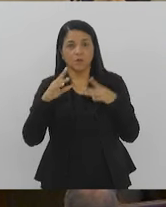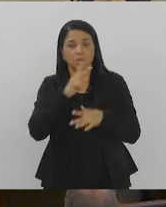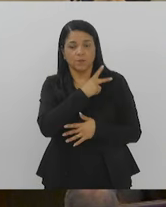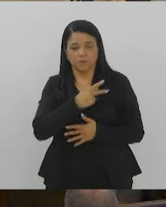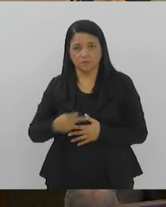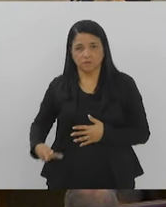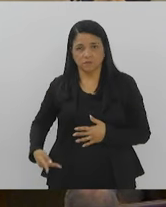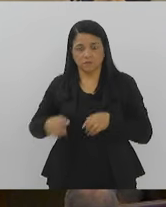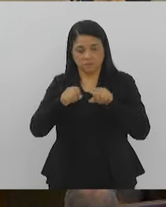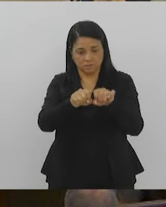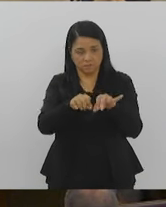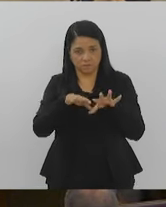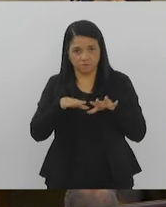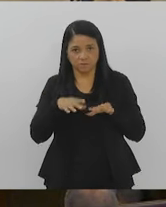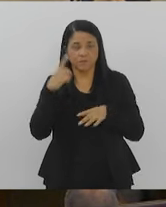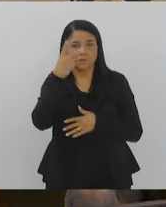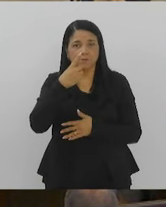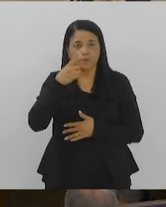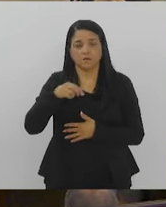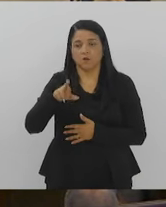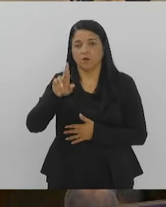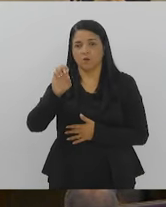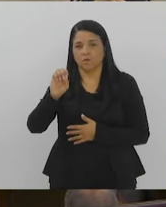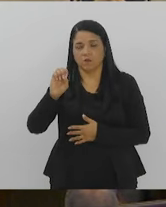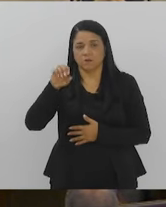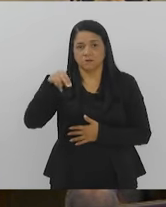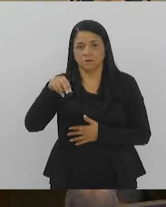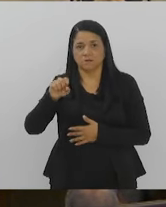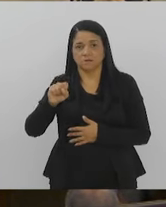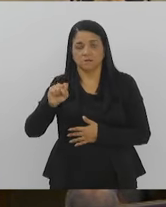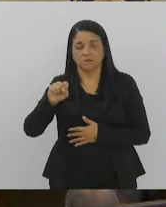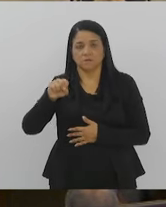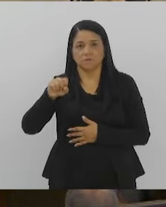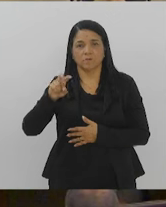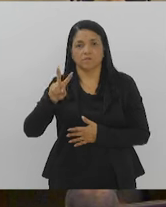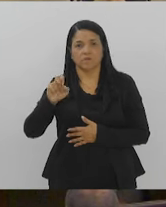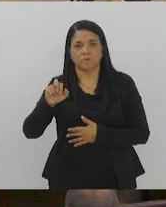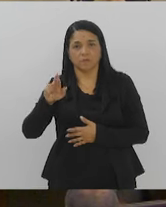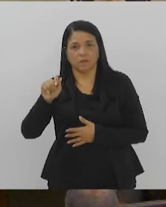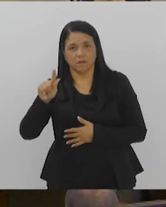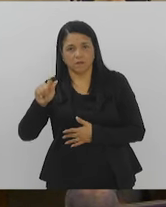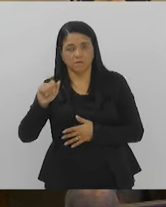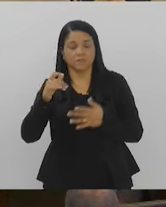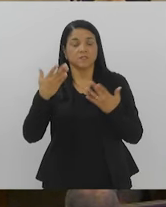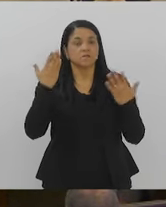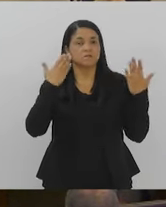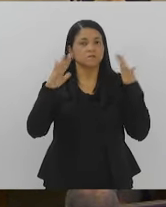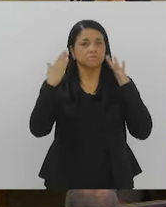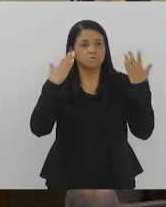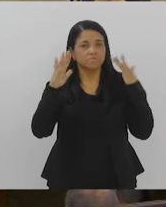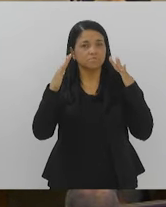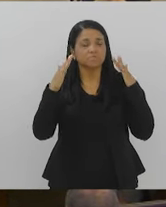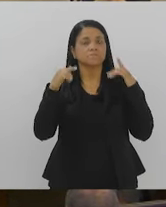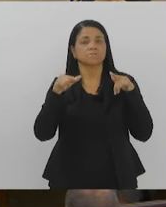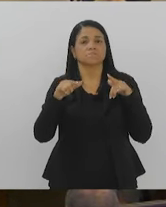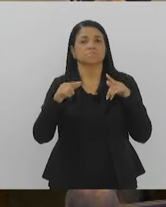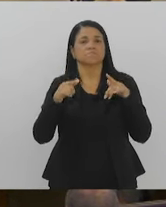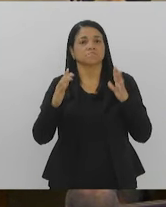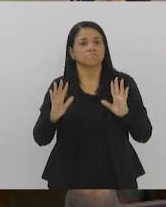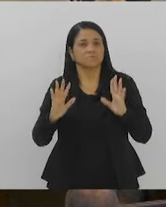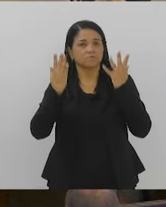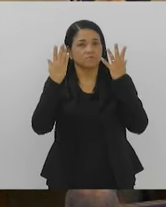dessa sessão, deputado Rosenberg Reis, saudar com muita alegria os deputados